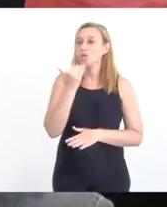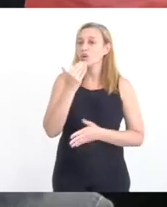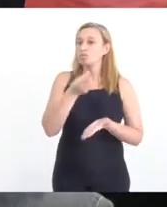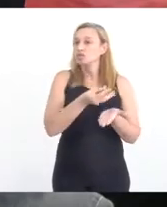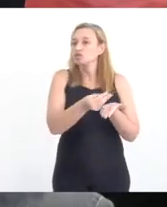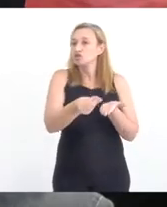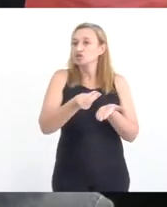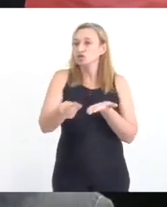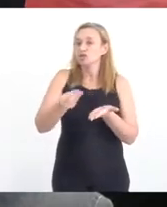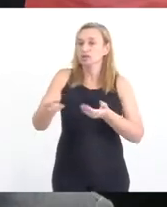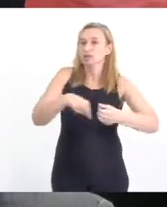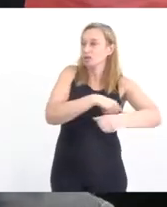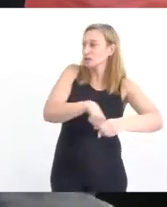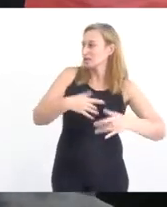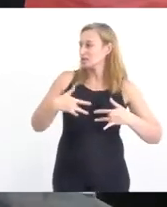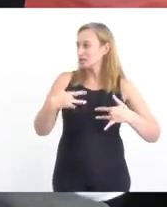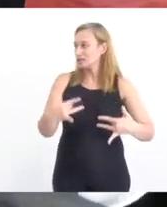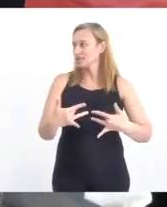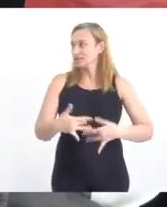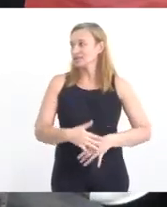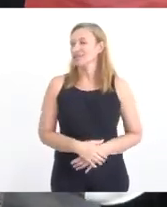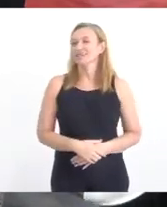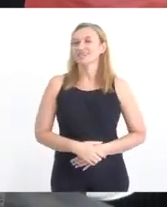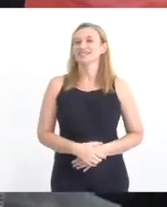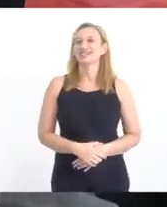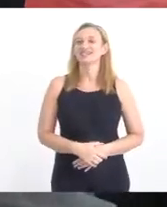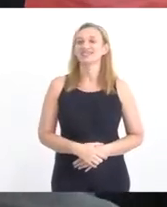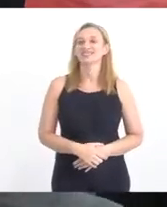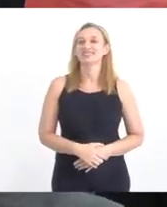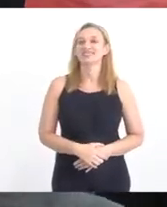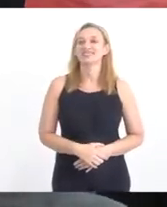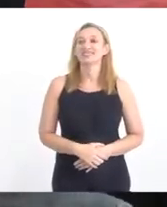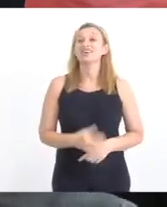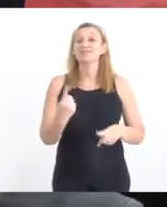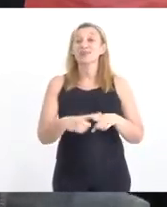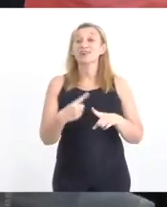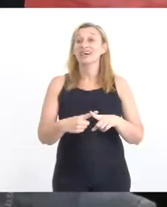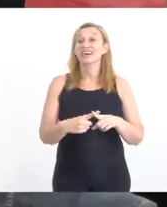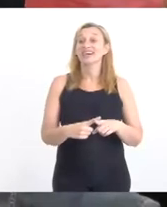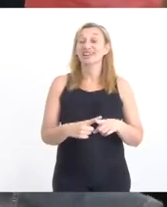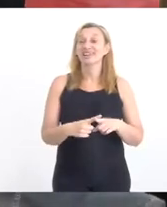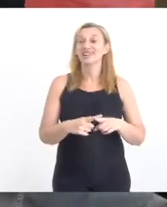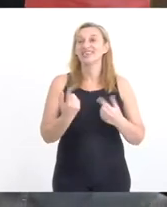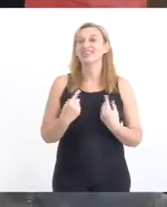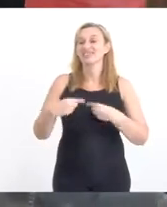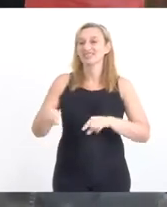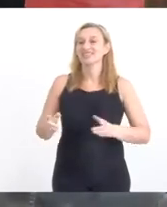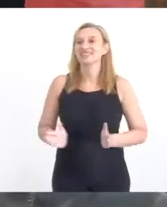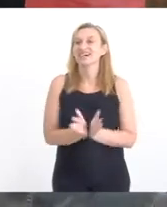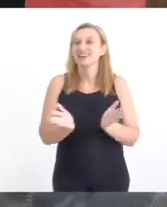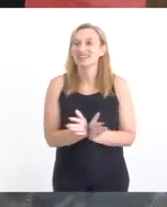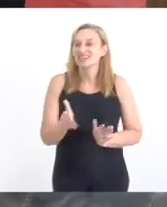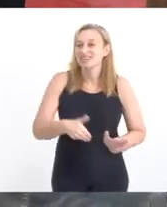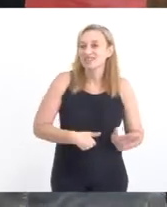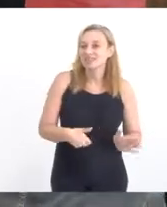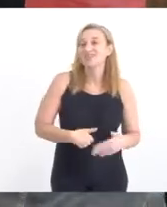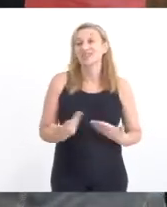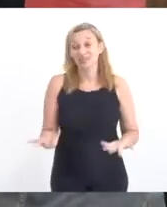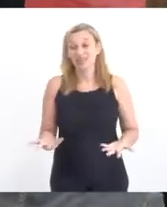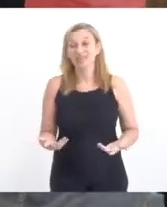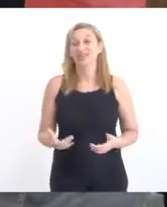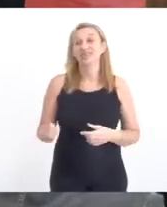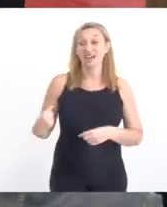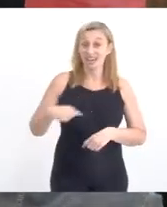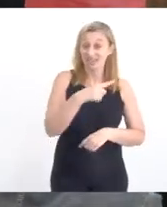distribuído pela cozinha solidária dando testei do Muca porque esse evento de combate à fome e eu também vou para casa com fome